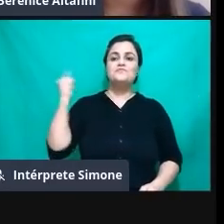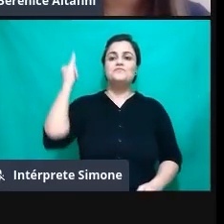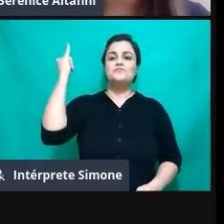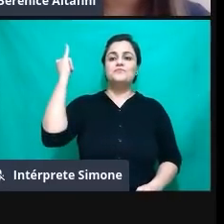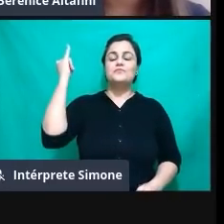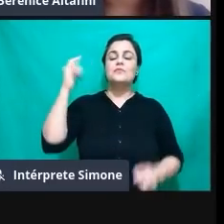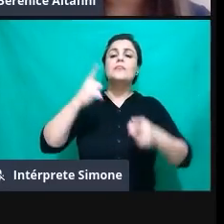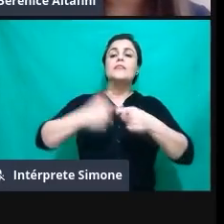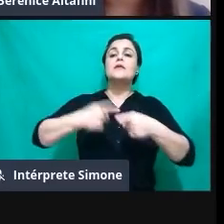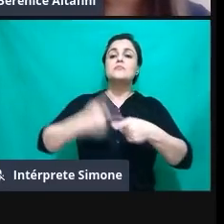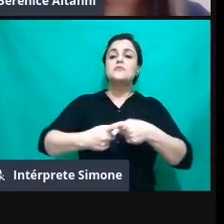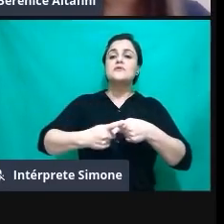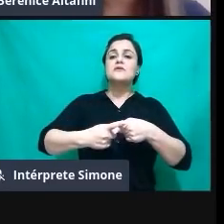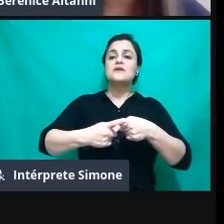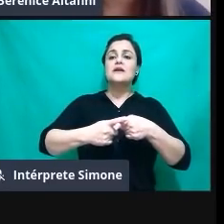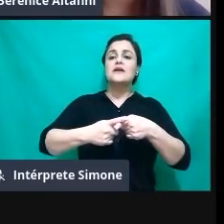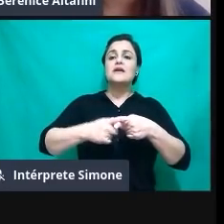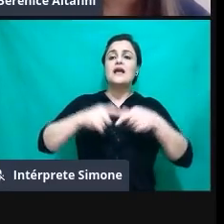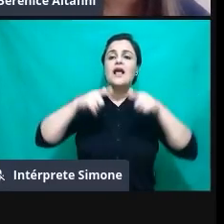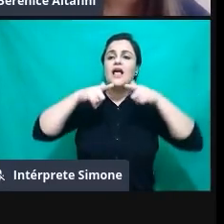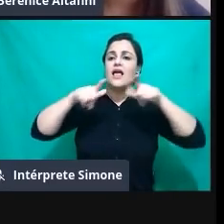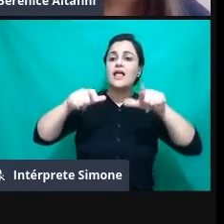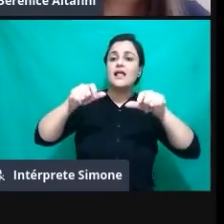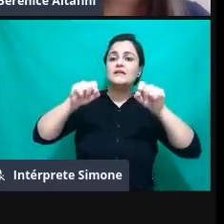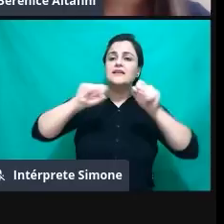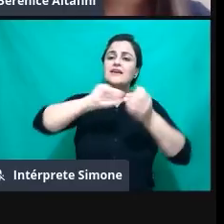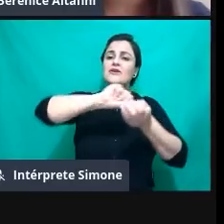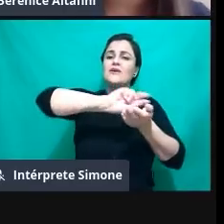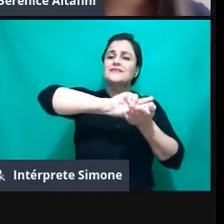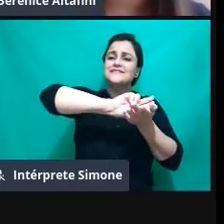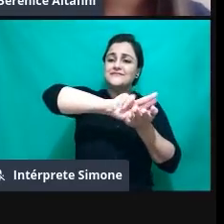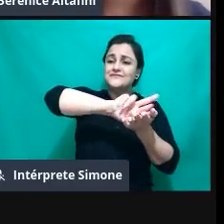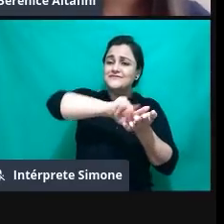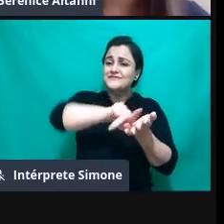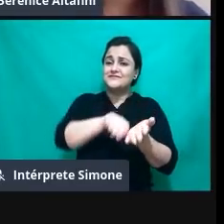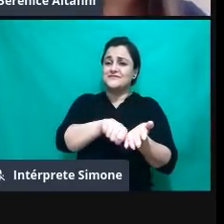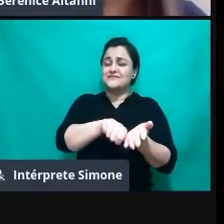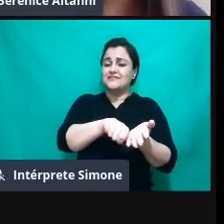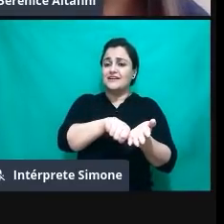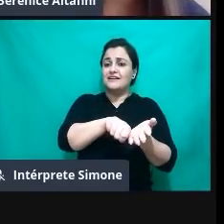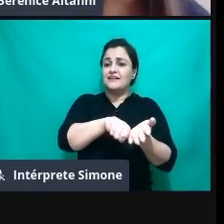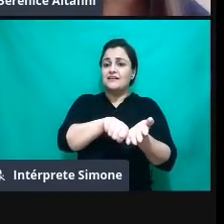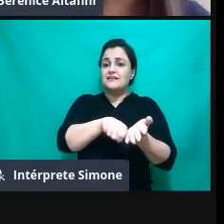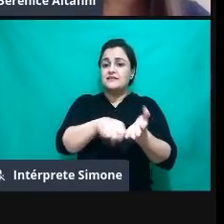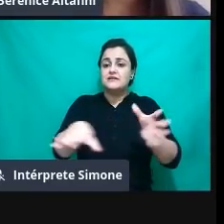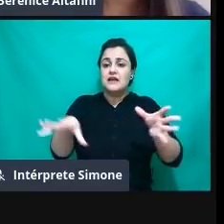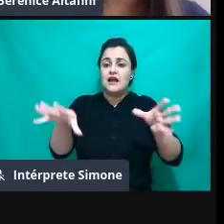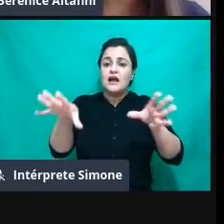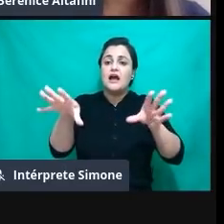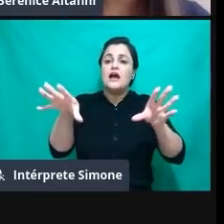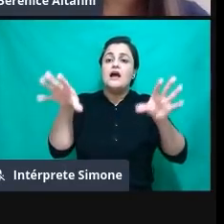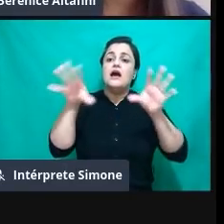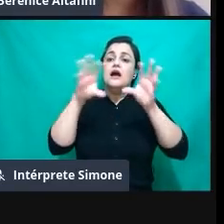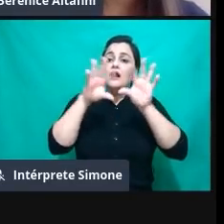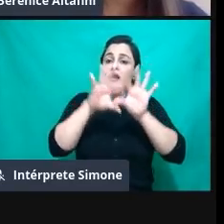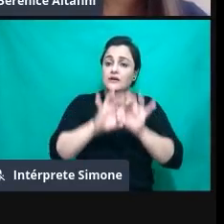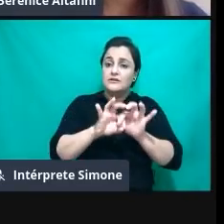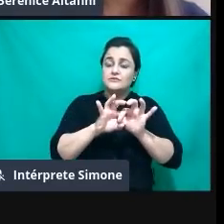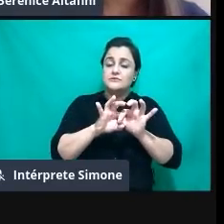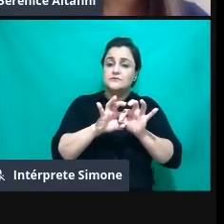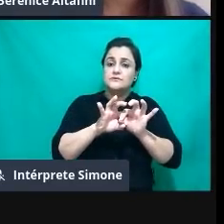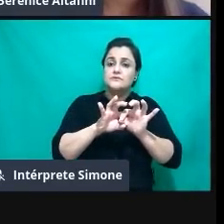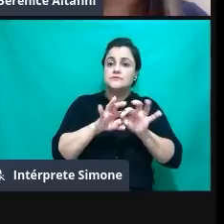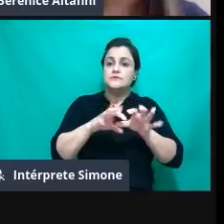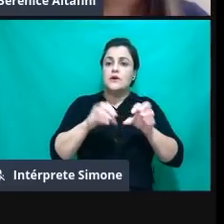diferentes linguagens, como nós podemos aí ver analisar nesse infográfico, né, ele expande sentidos,